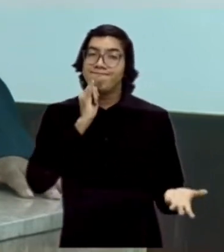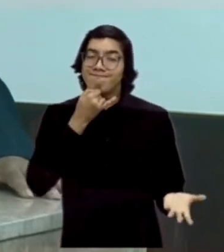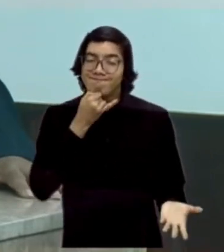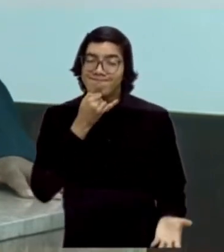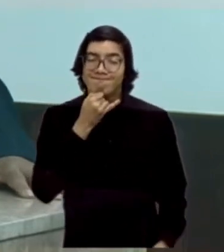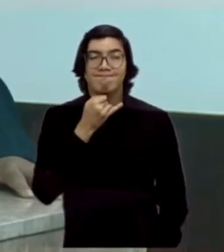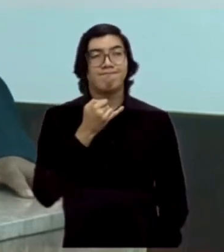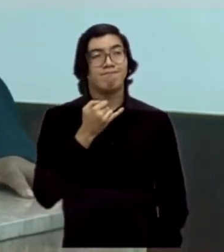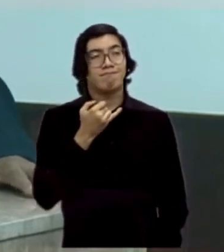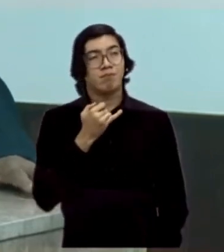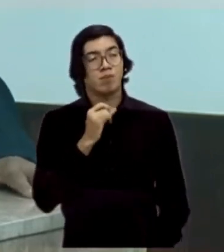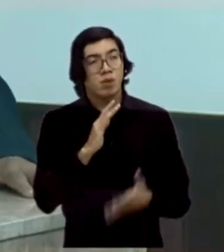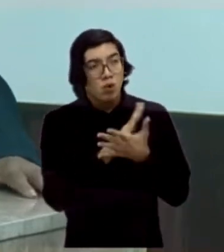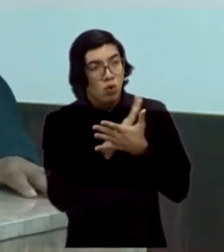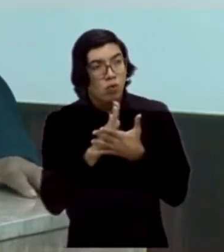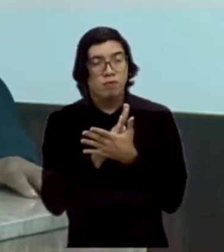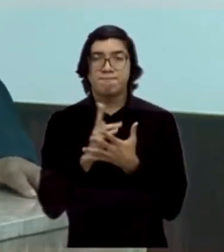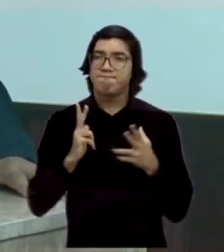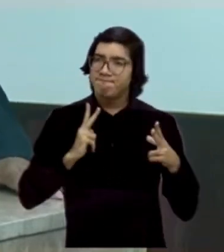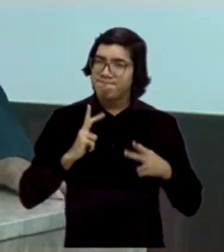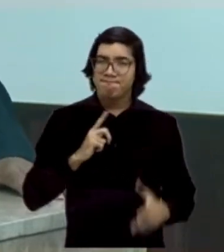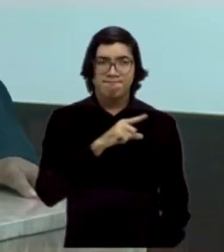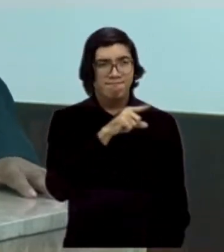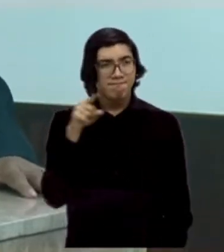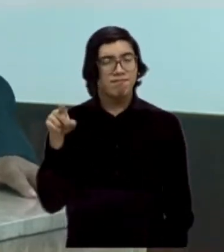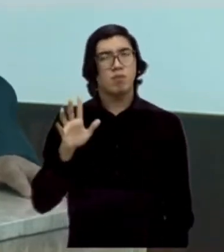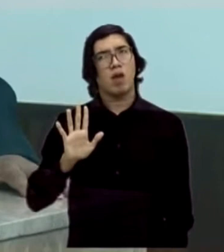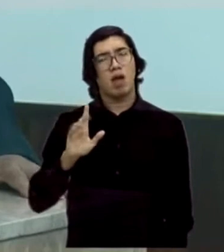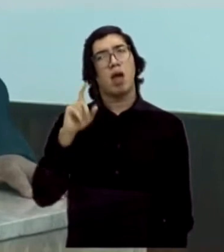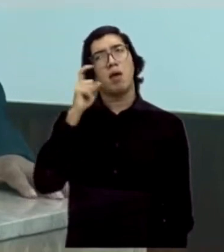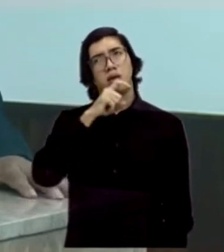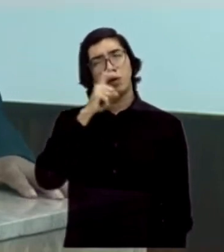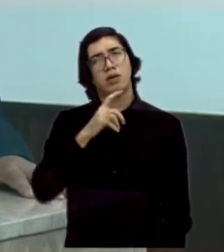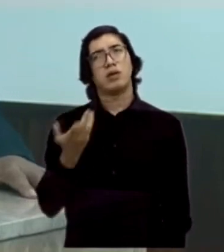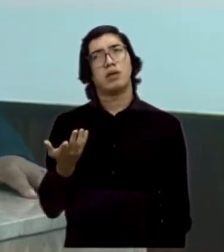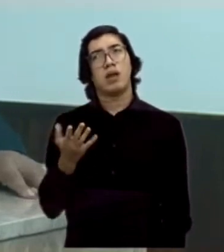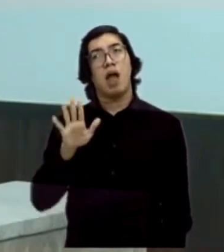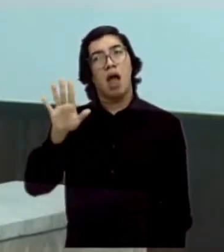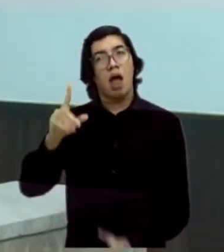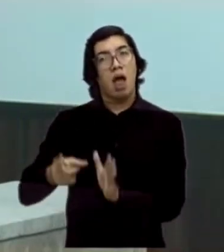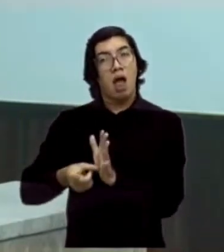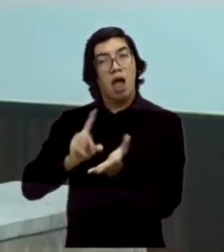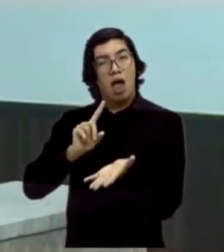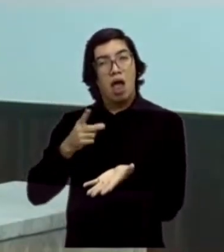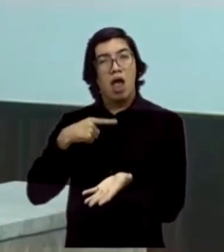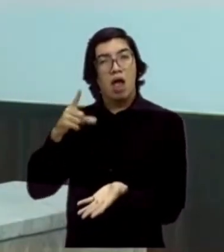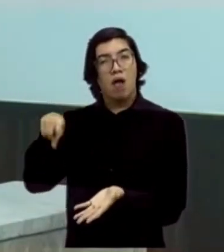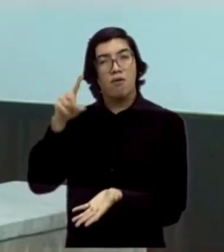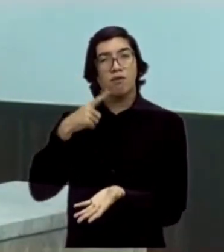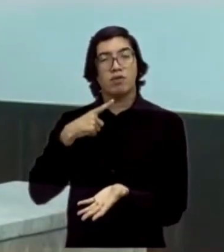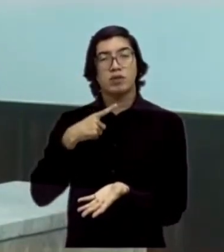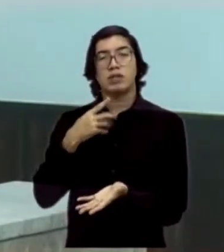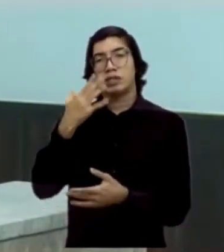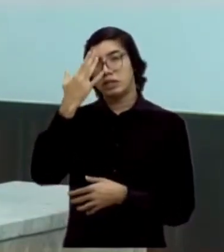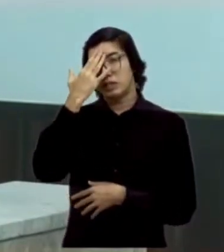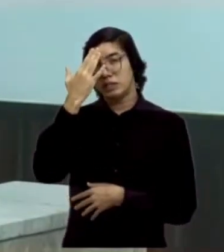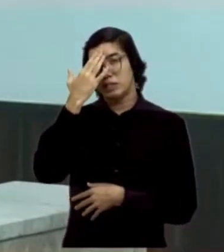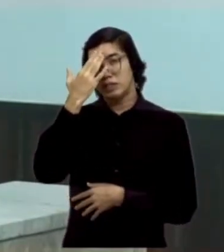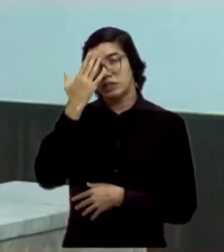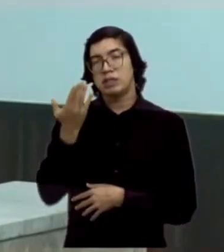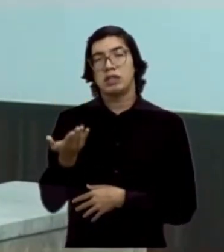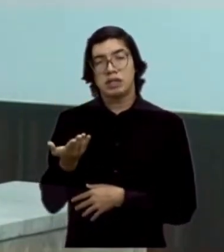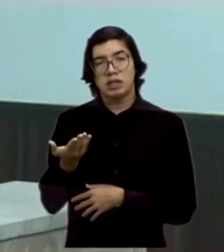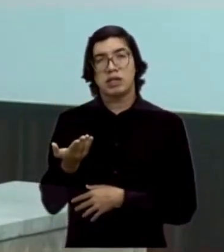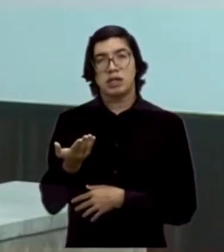Tudo o que acontece nesse momento é esperado, é calculado. Tem que se ter uma reserva. Eu